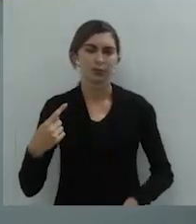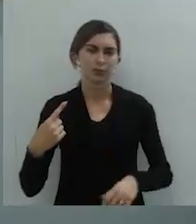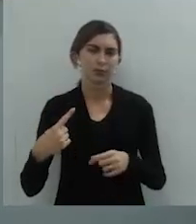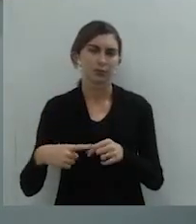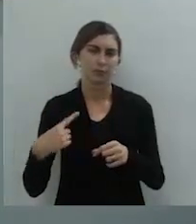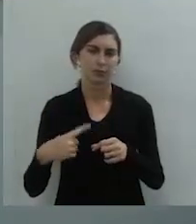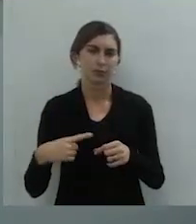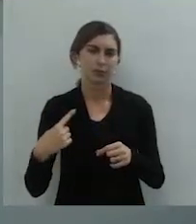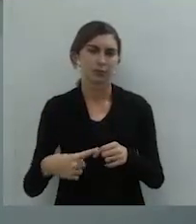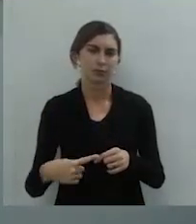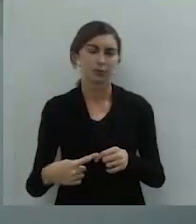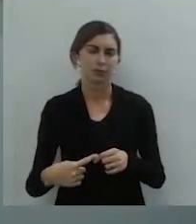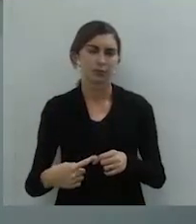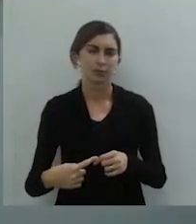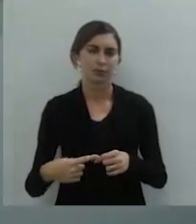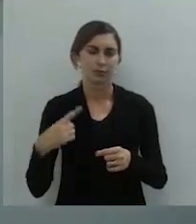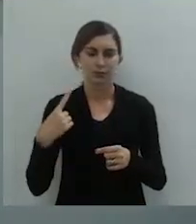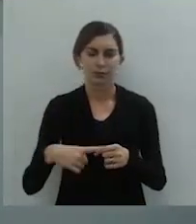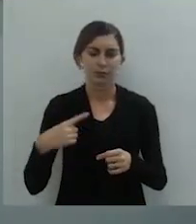vamos chamar de